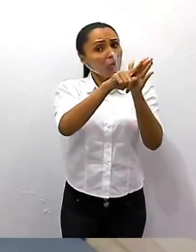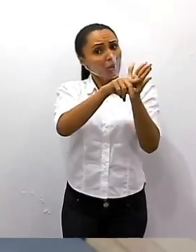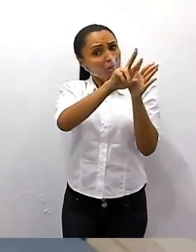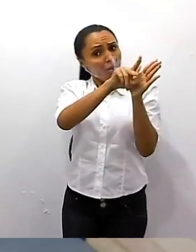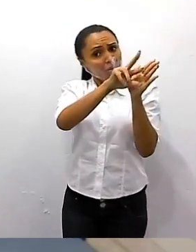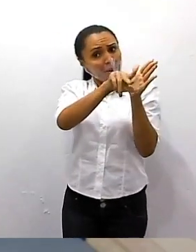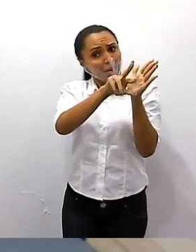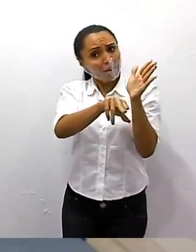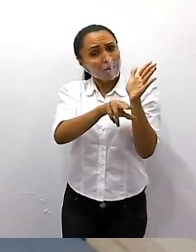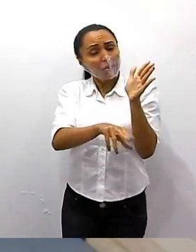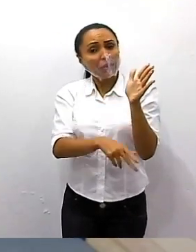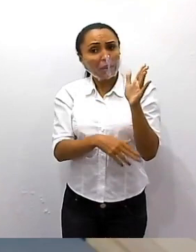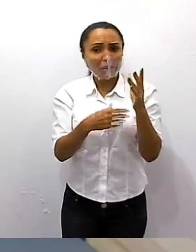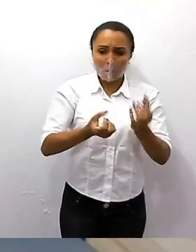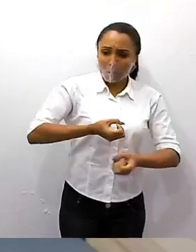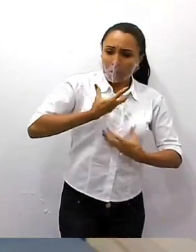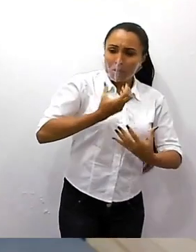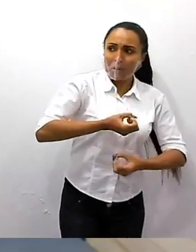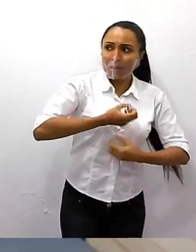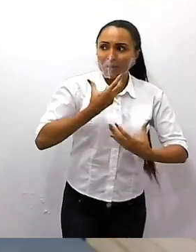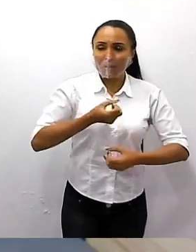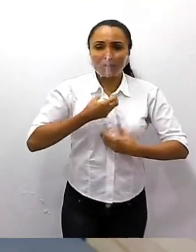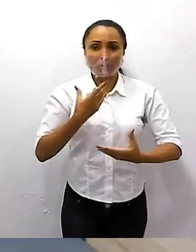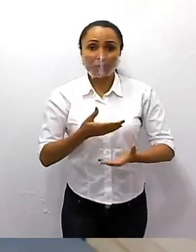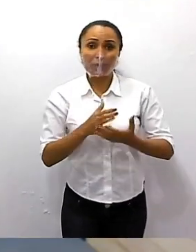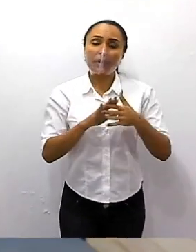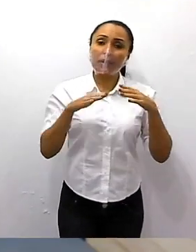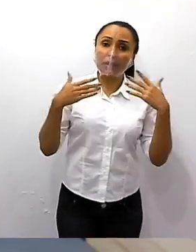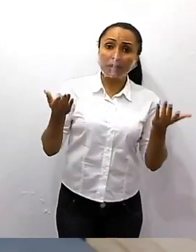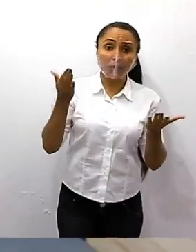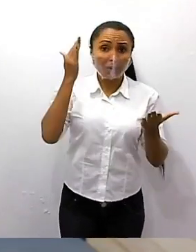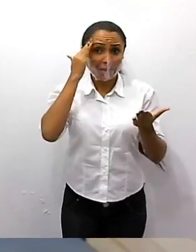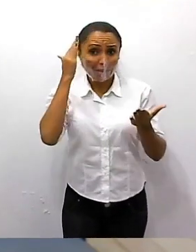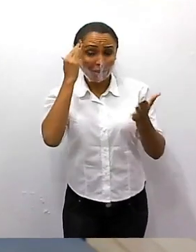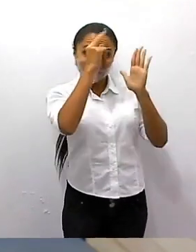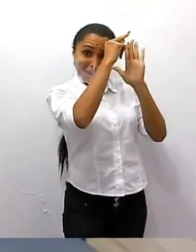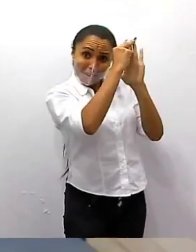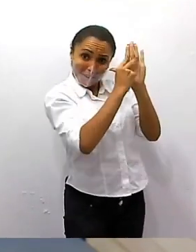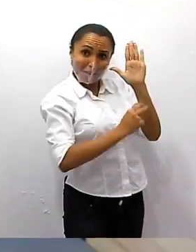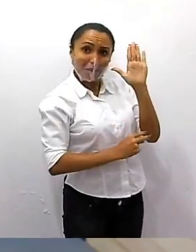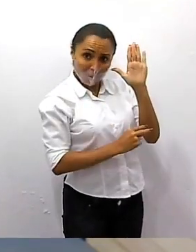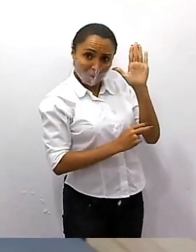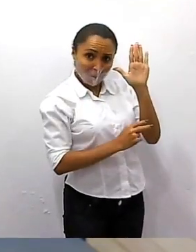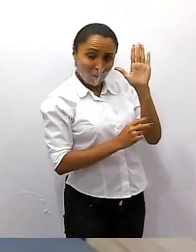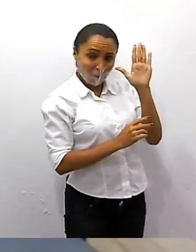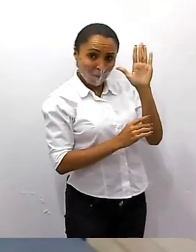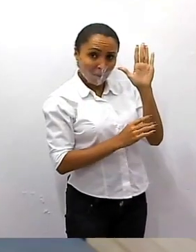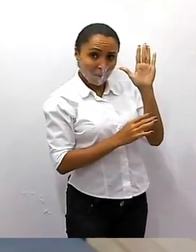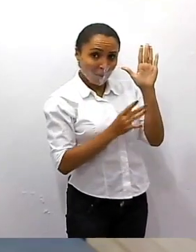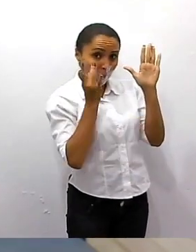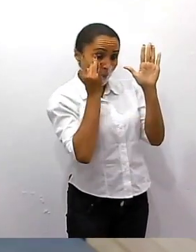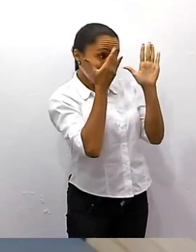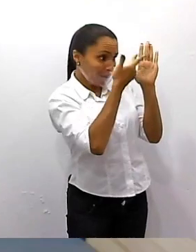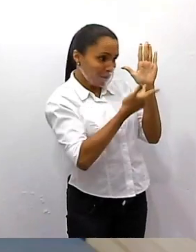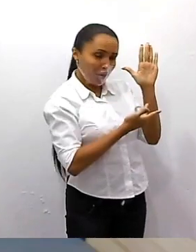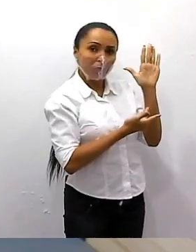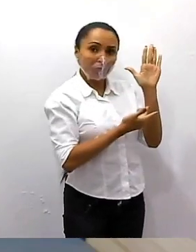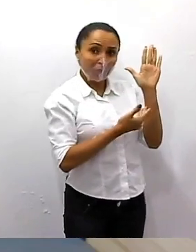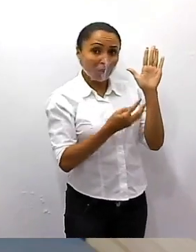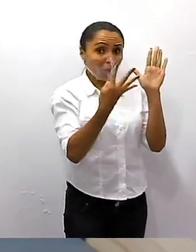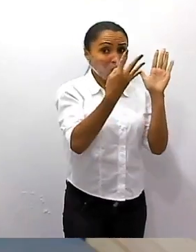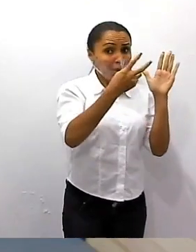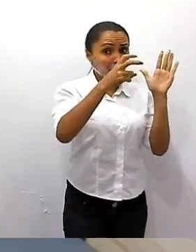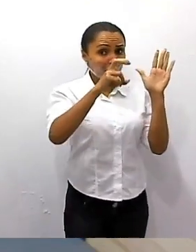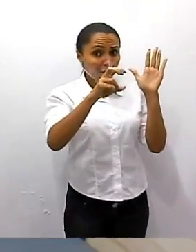em poema, né? Então, assim, interpretar e ler com atenção, tá? Serão 45 questões de